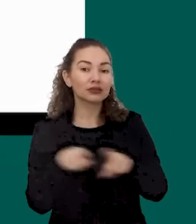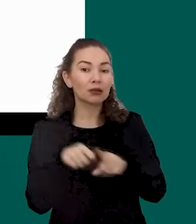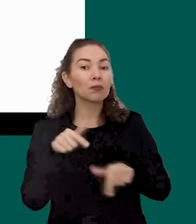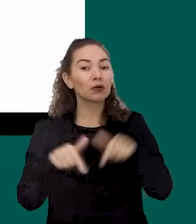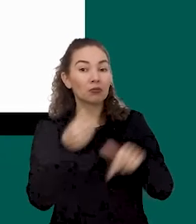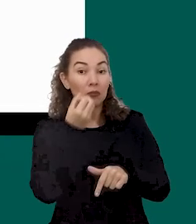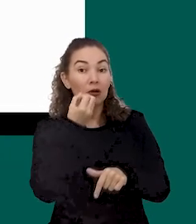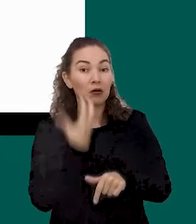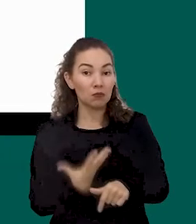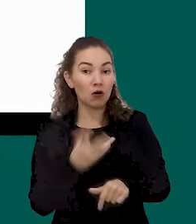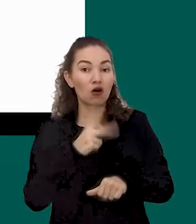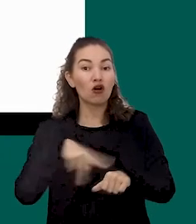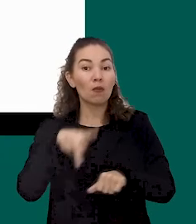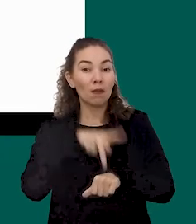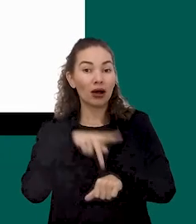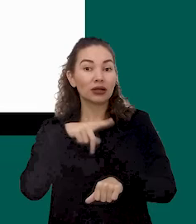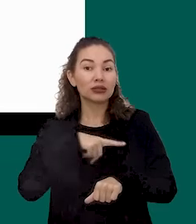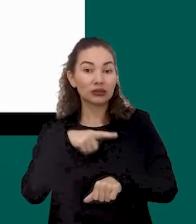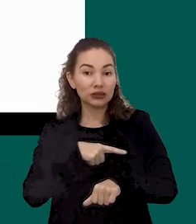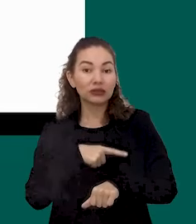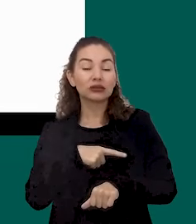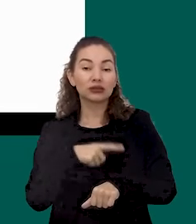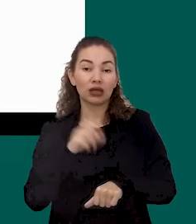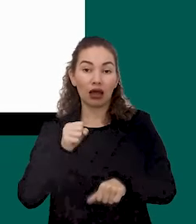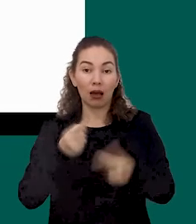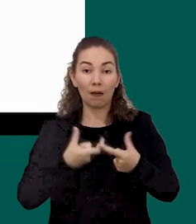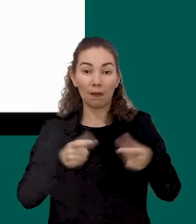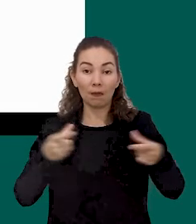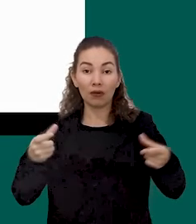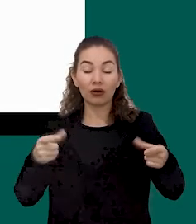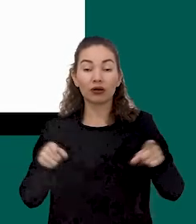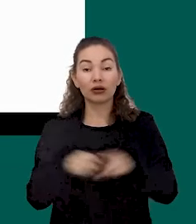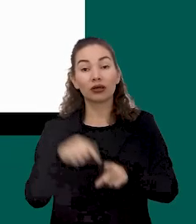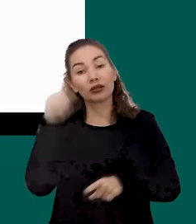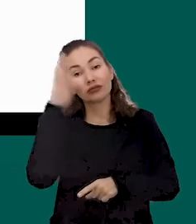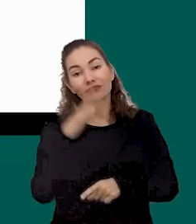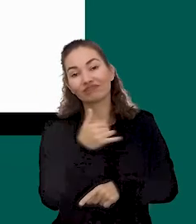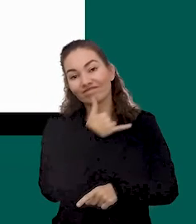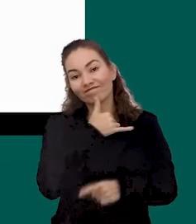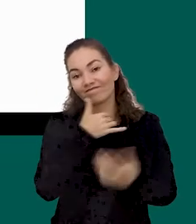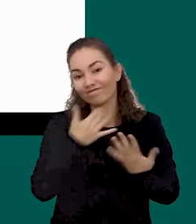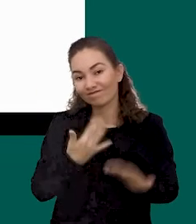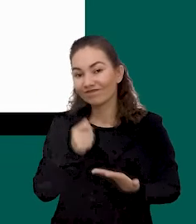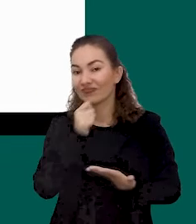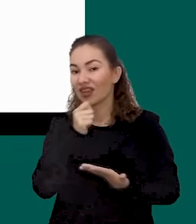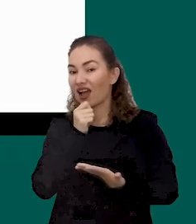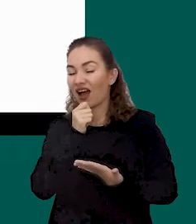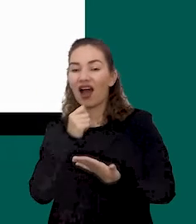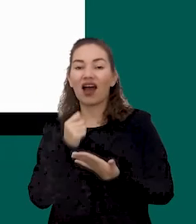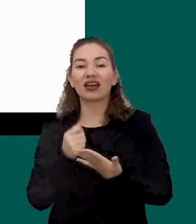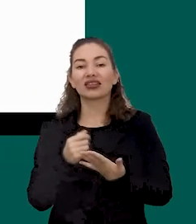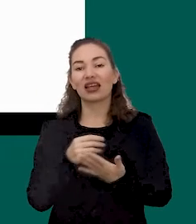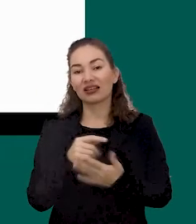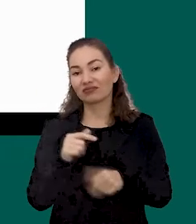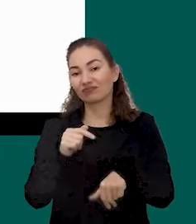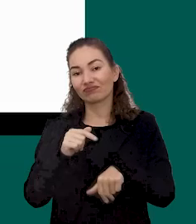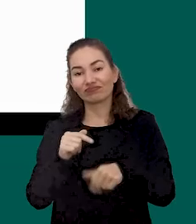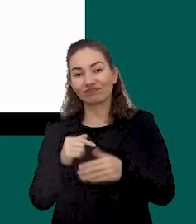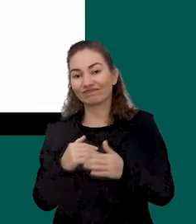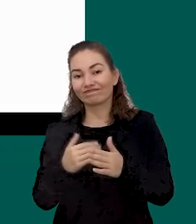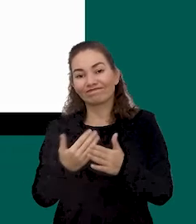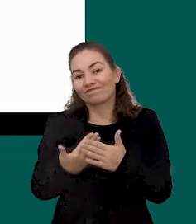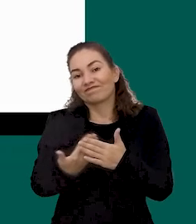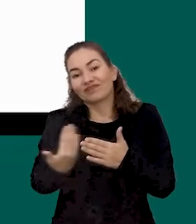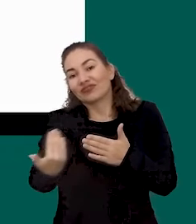trabalho muito bom para um país que tem dimensões aí sim muito grandes, e o Brasil, infelizmente, ainda está muito atrás aqui, como vocês observam